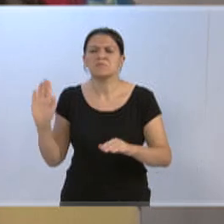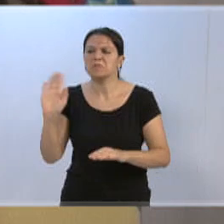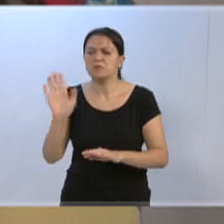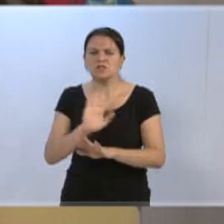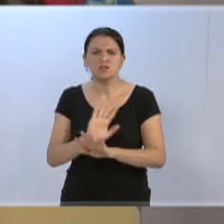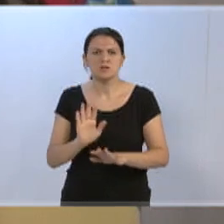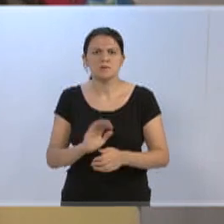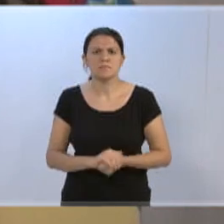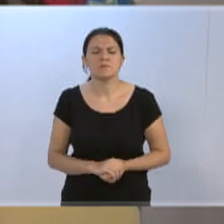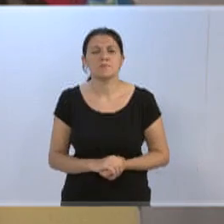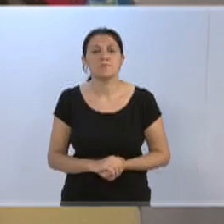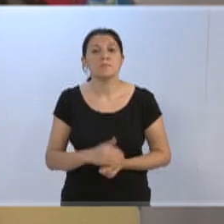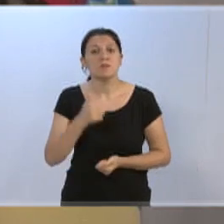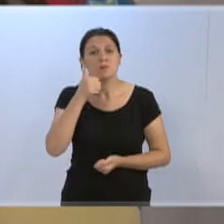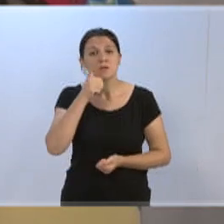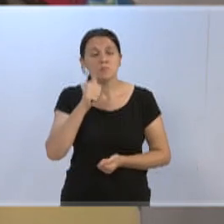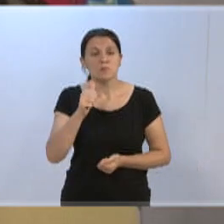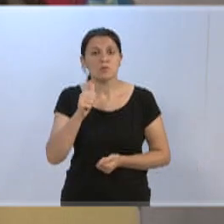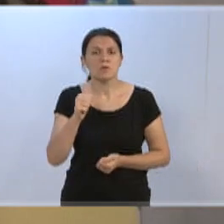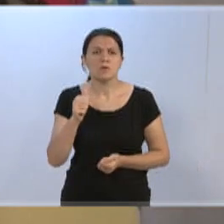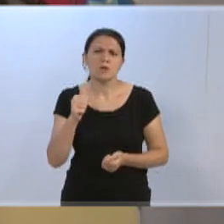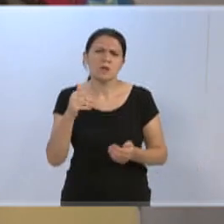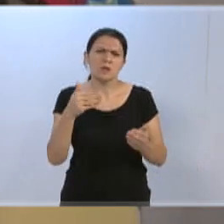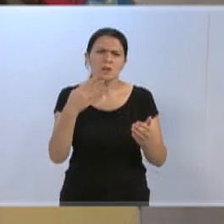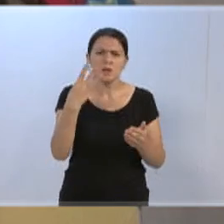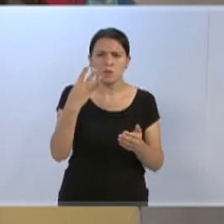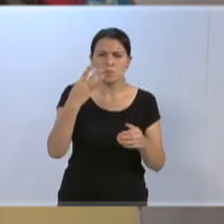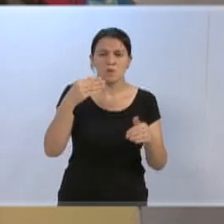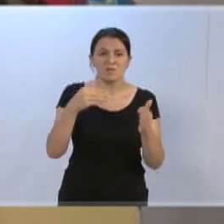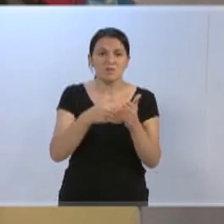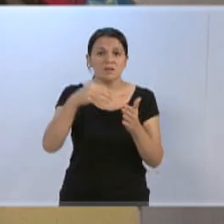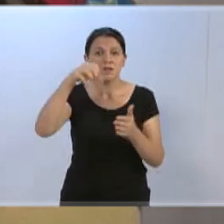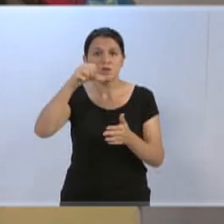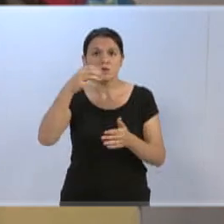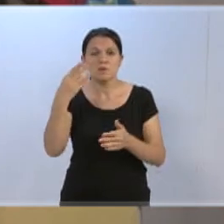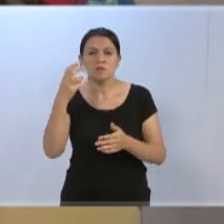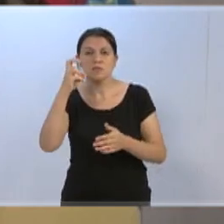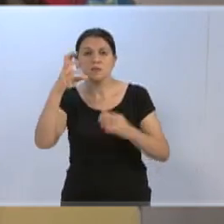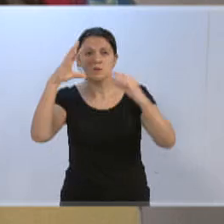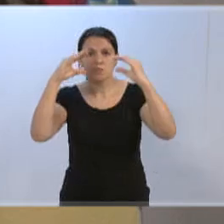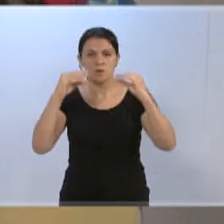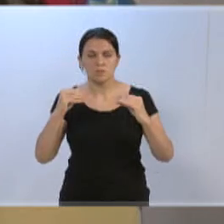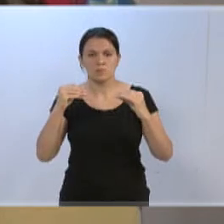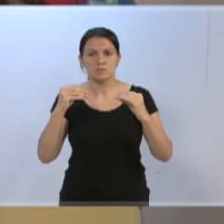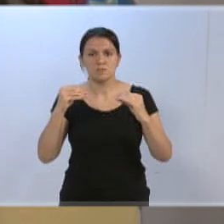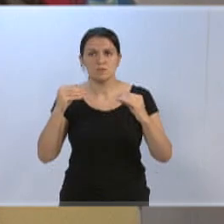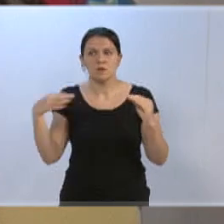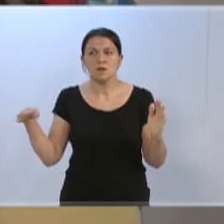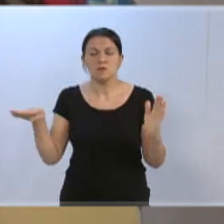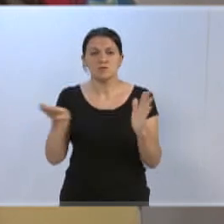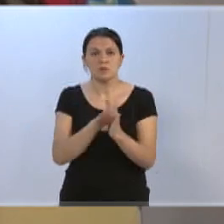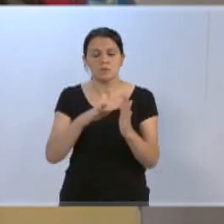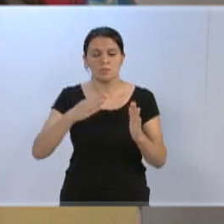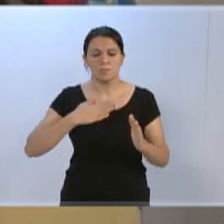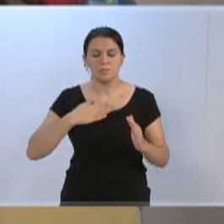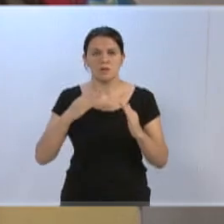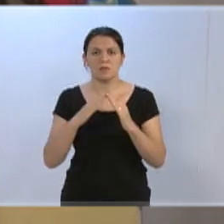despedimos. Quando ela saiu dali das 4 às 9h45 da noite, ela chegou na minha casa, onde estava o meu